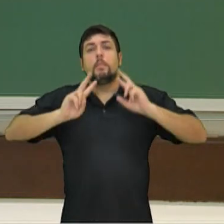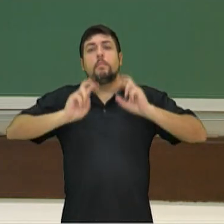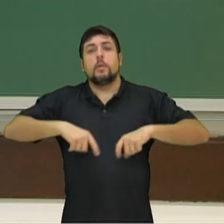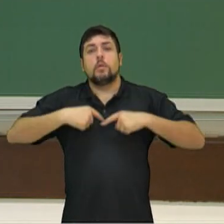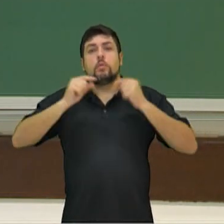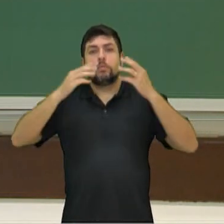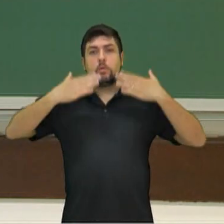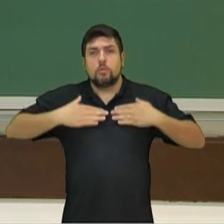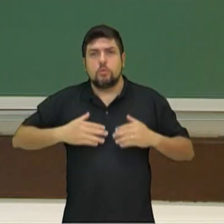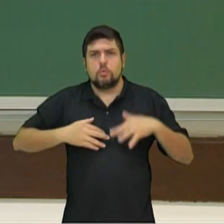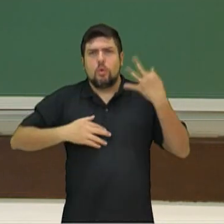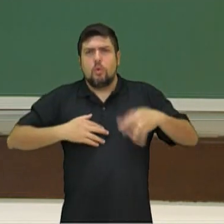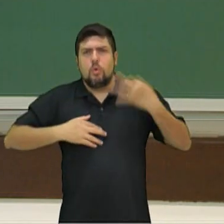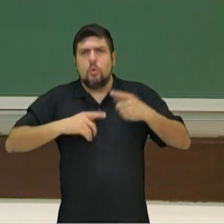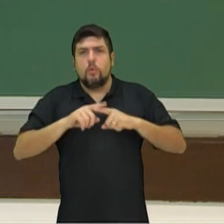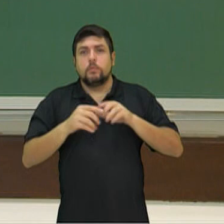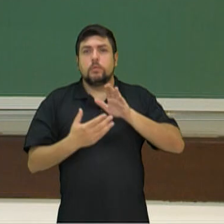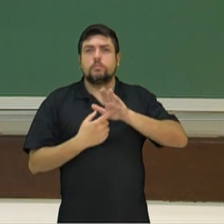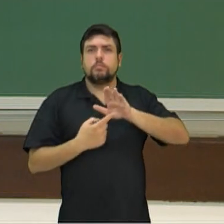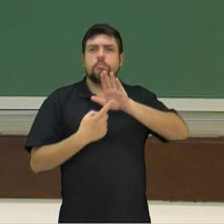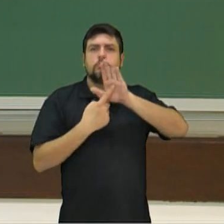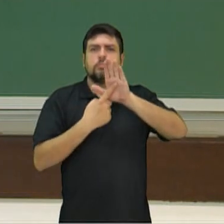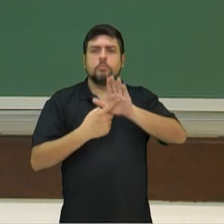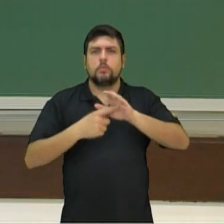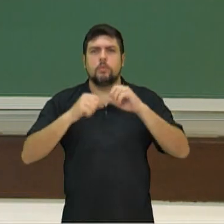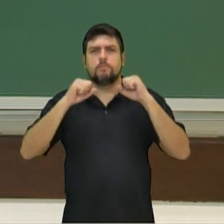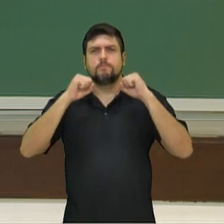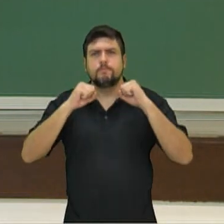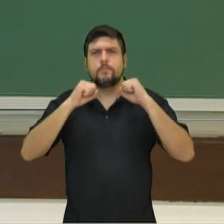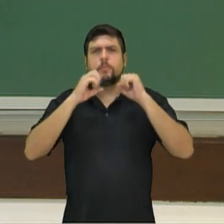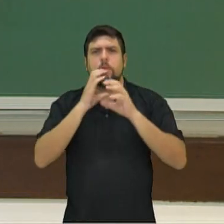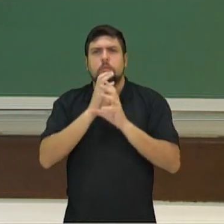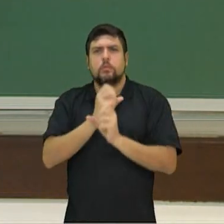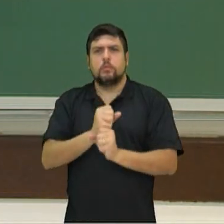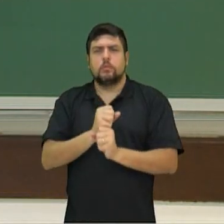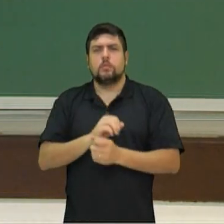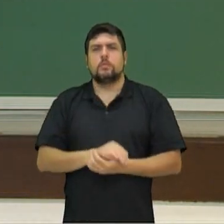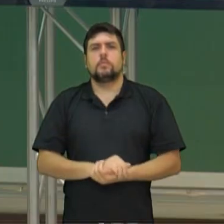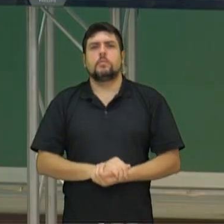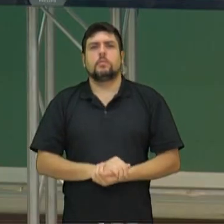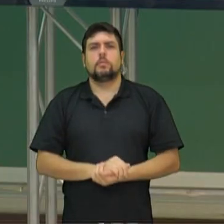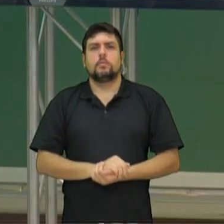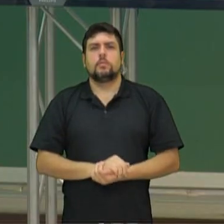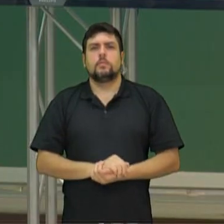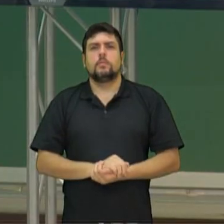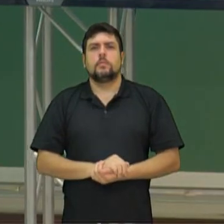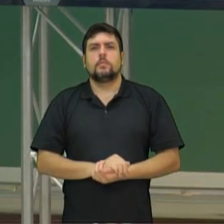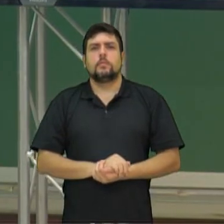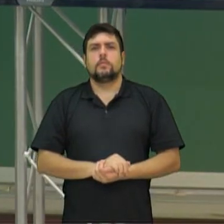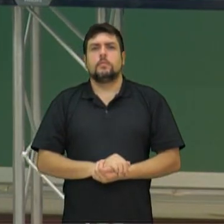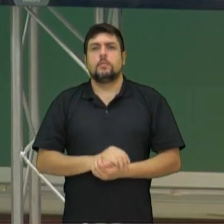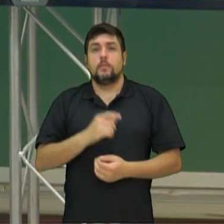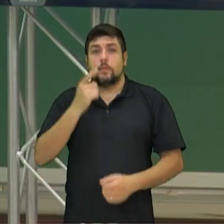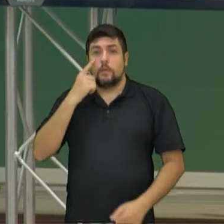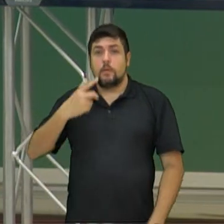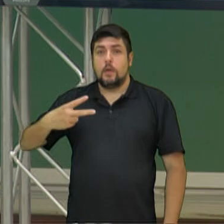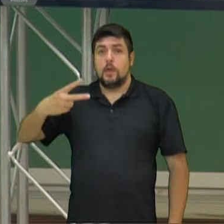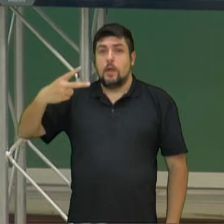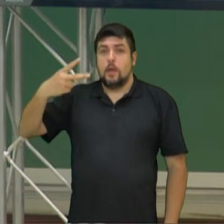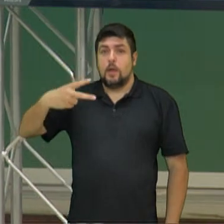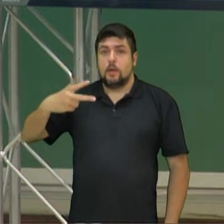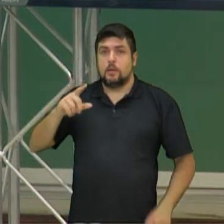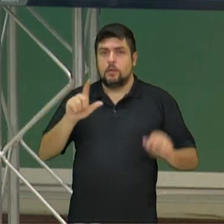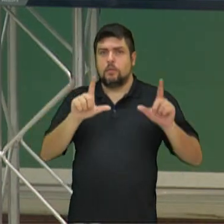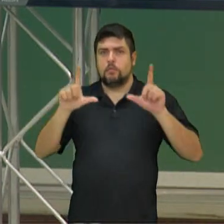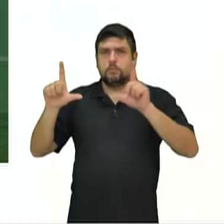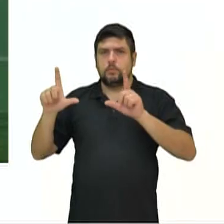aí que o resultado começa a aparecer, ok? Beleza. Quote number 2. Vamos ver a nossa segunda citação aqui,